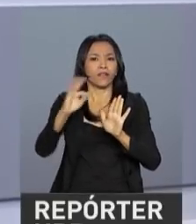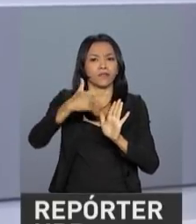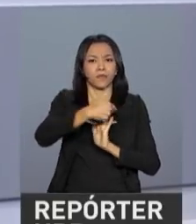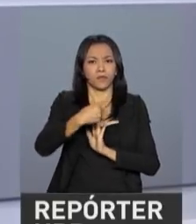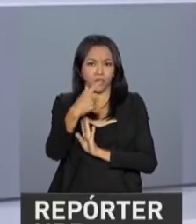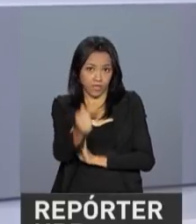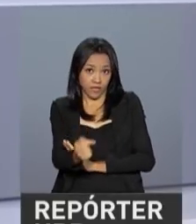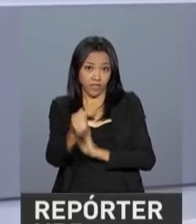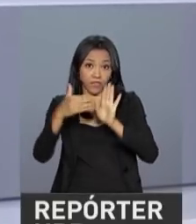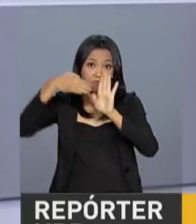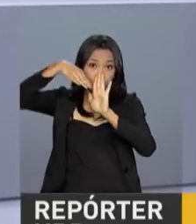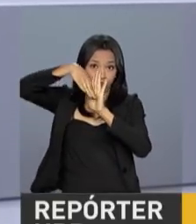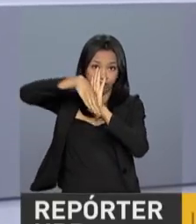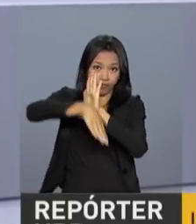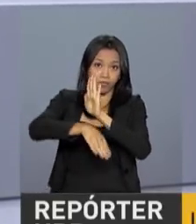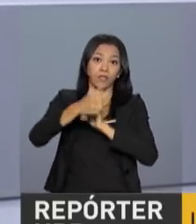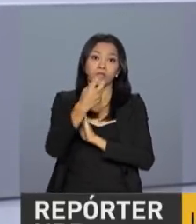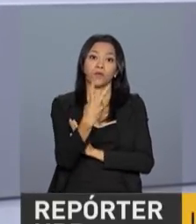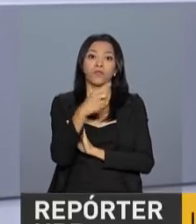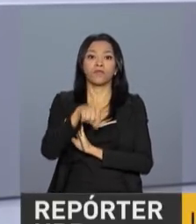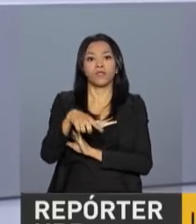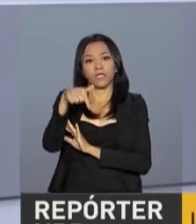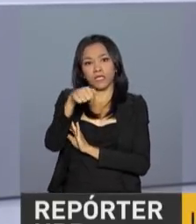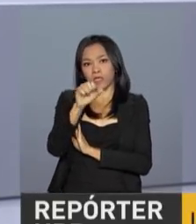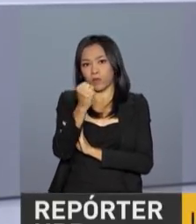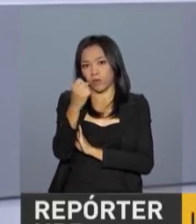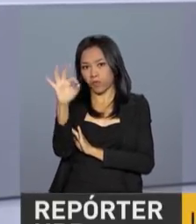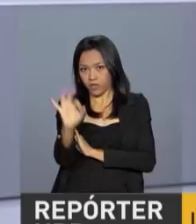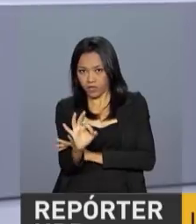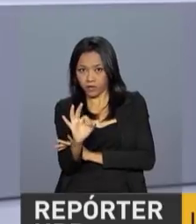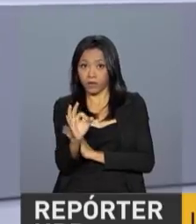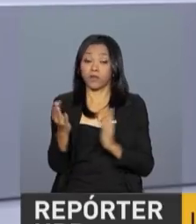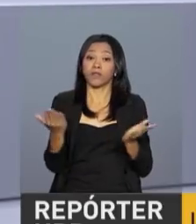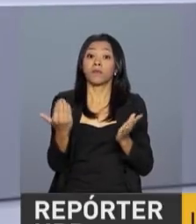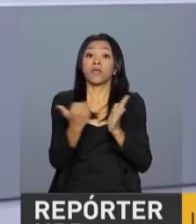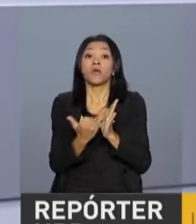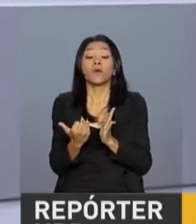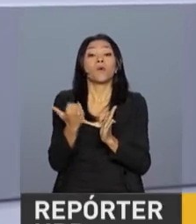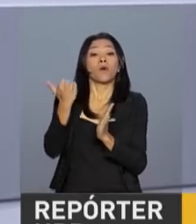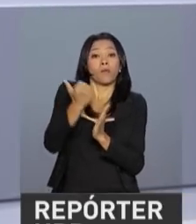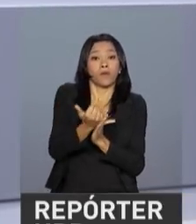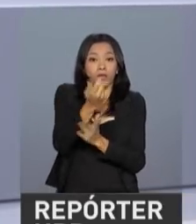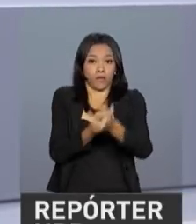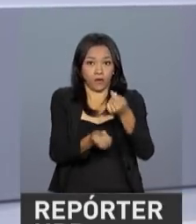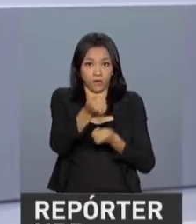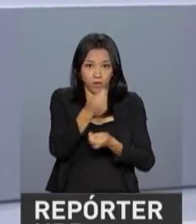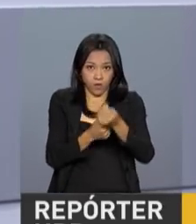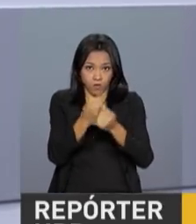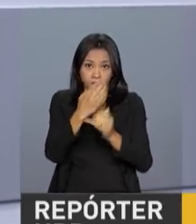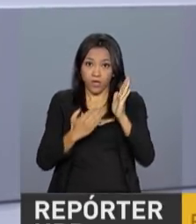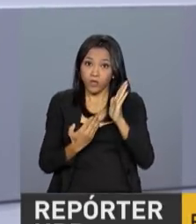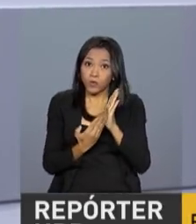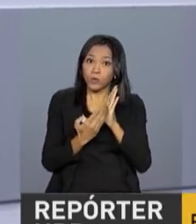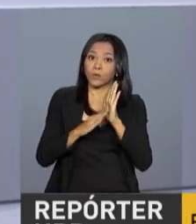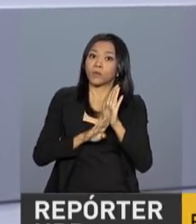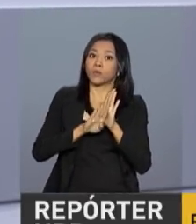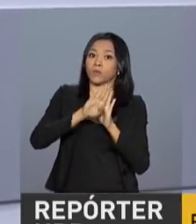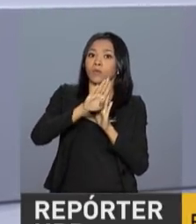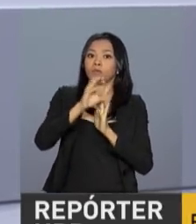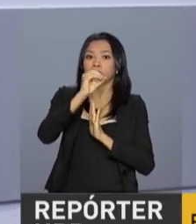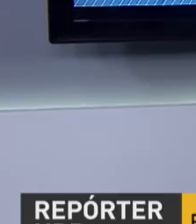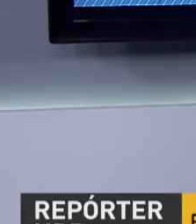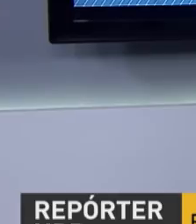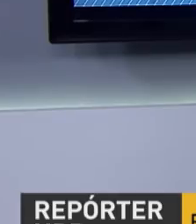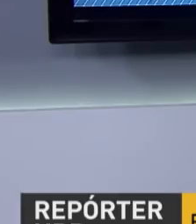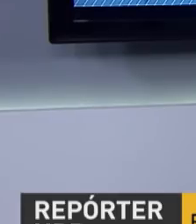caindo e passou para 2,78 por cento para o crescimento da economia a estimativa subiu para 0,98 por